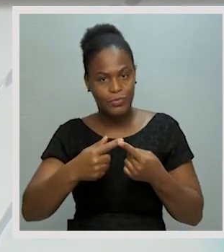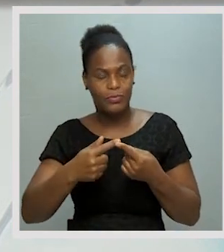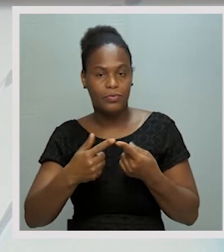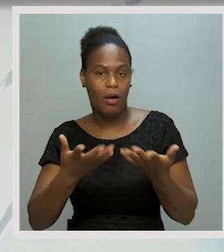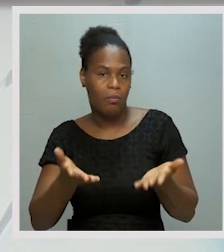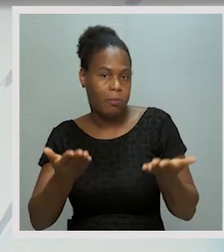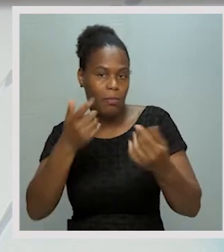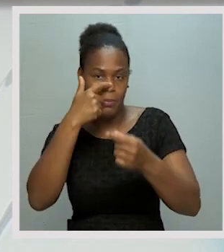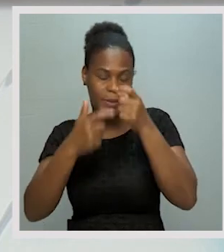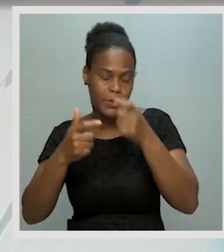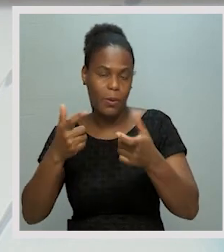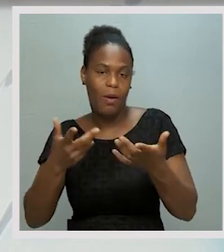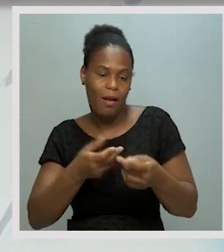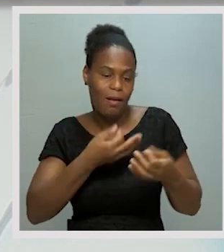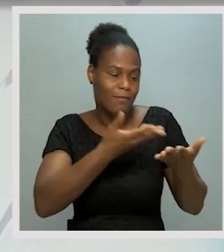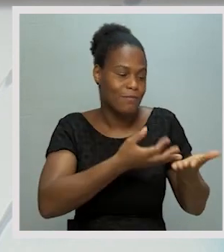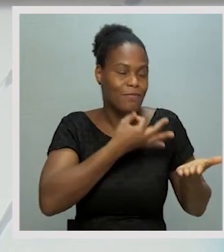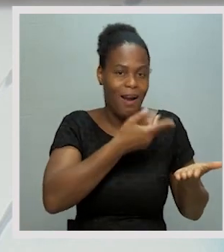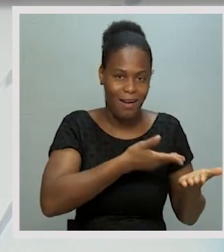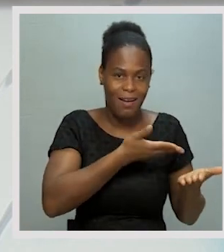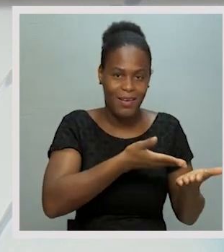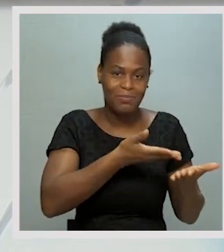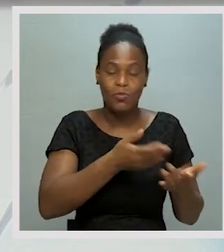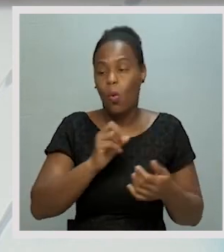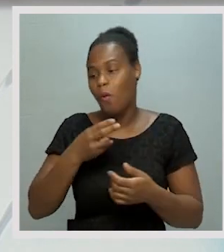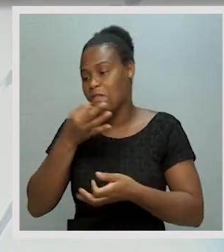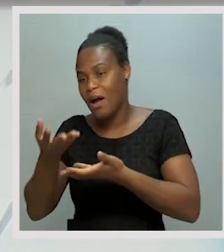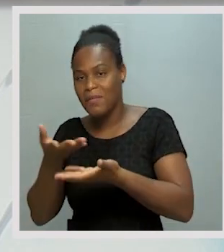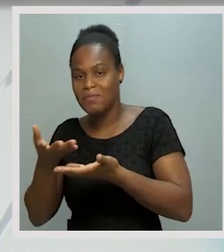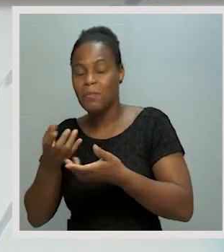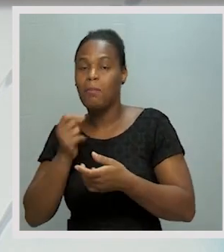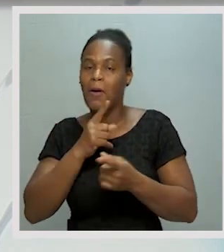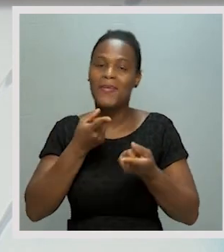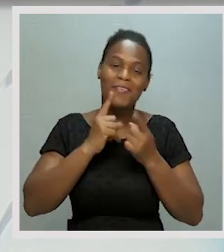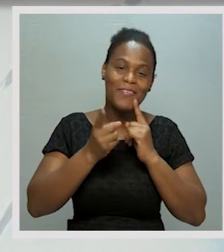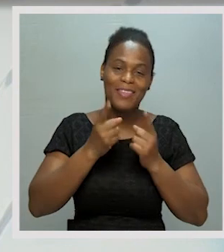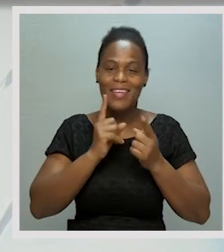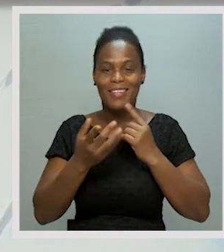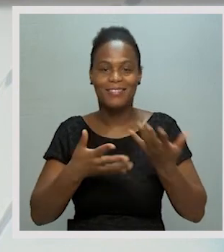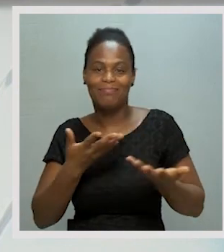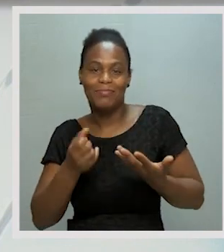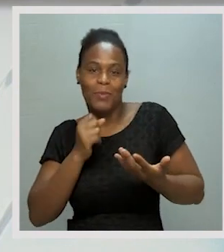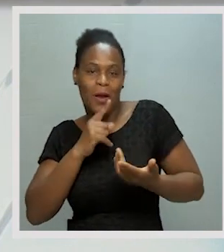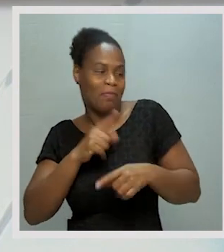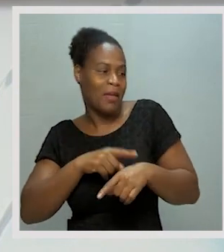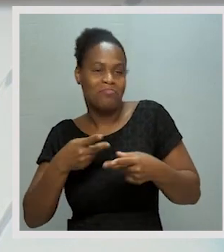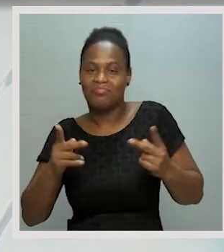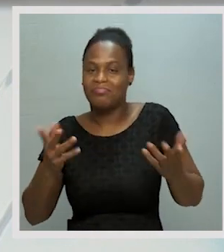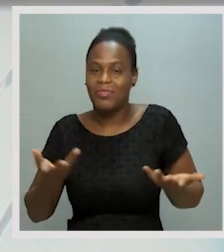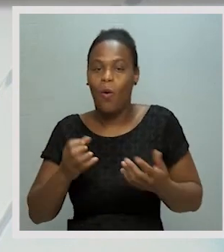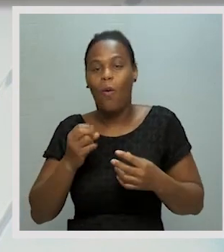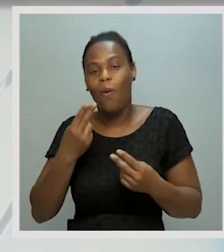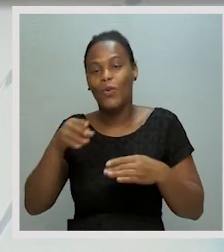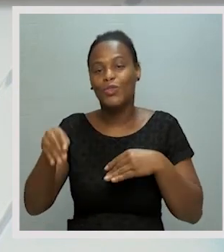leva alguém a dirigir ao outro. Então pode estar a divertir-se, pode estar a passar o tempo, como